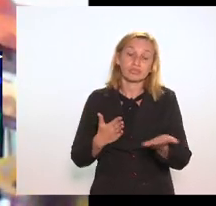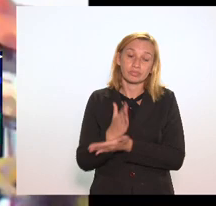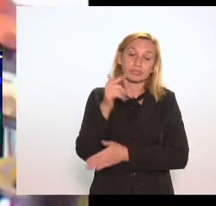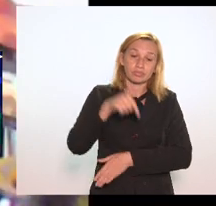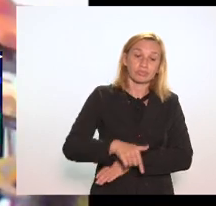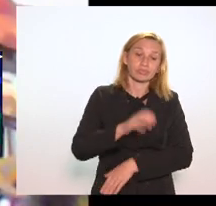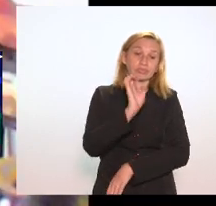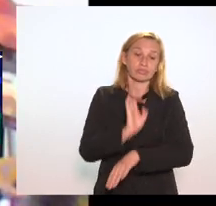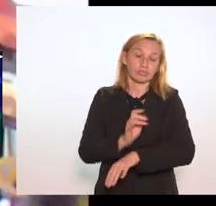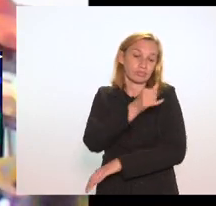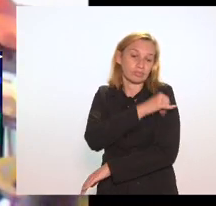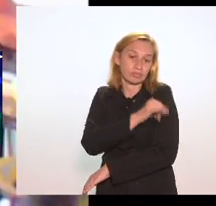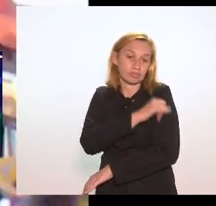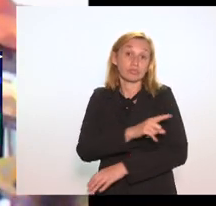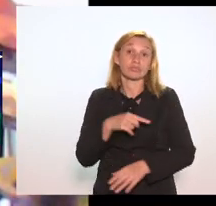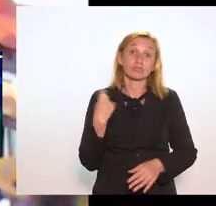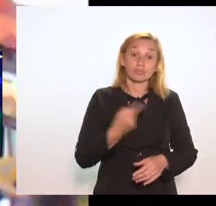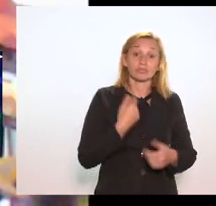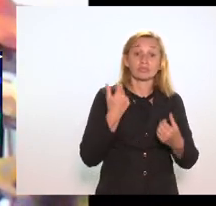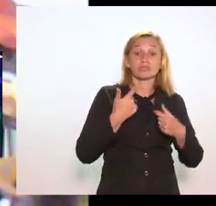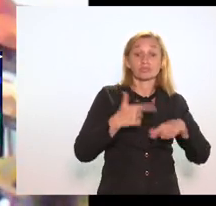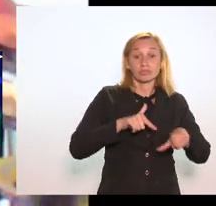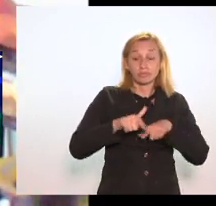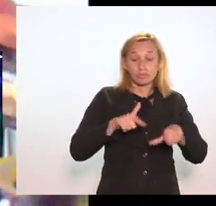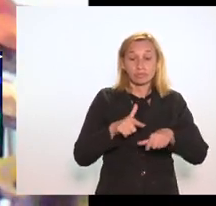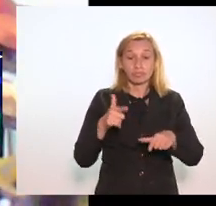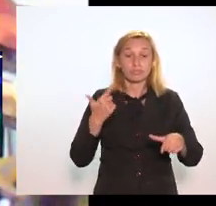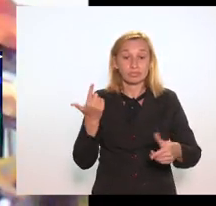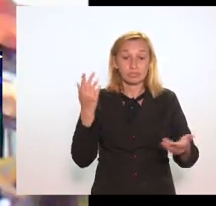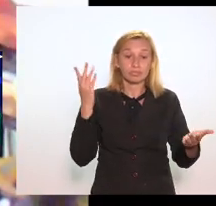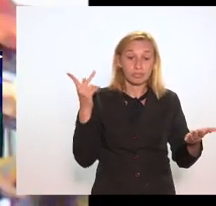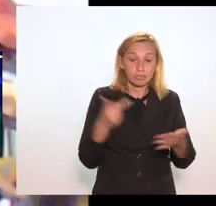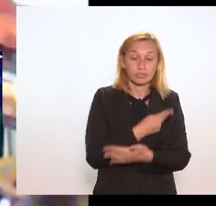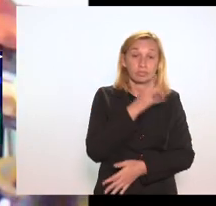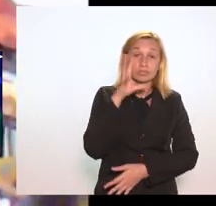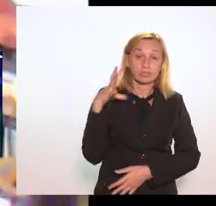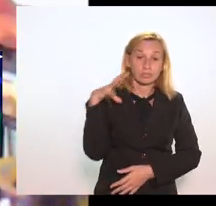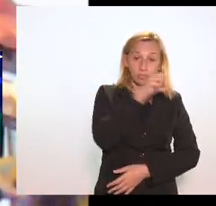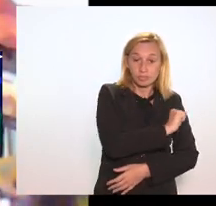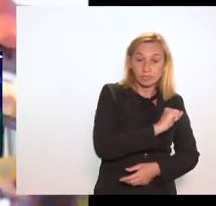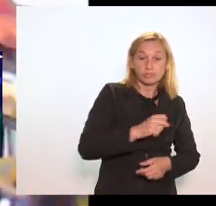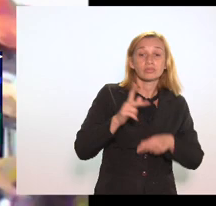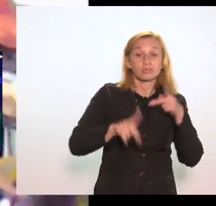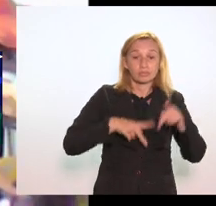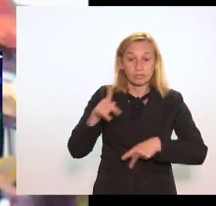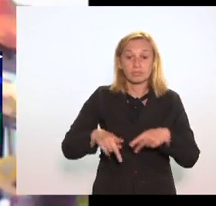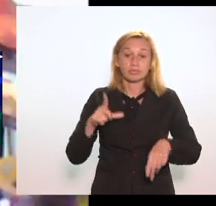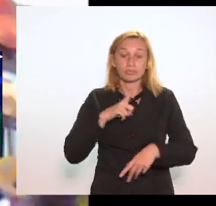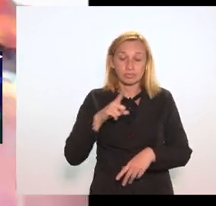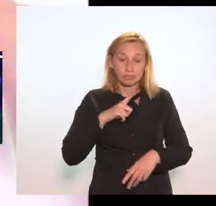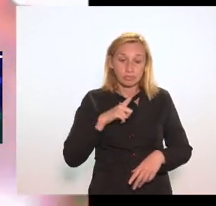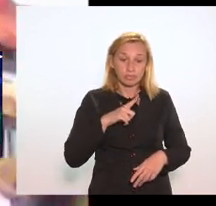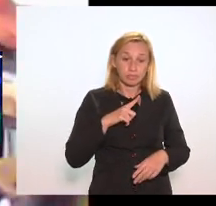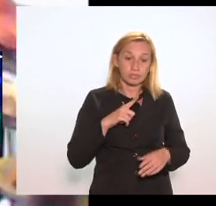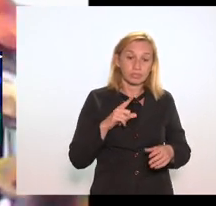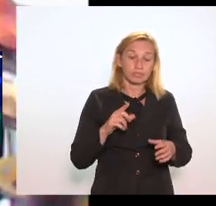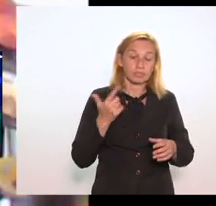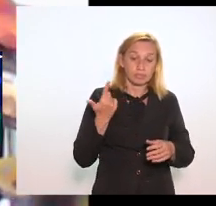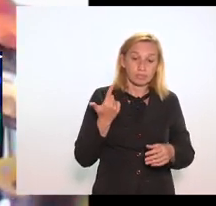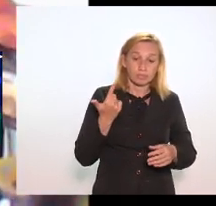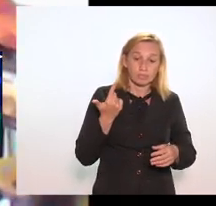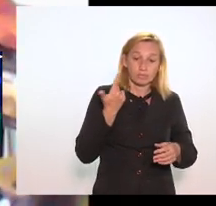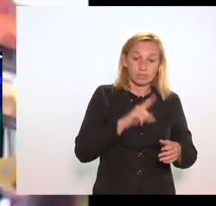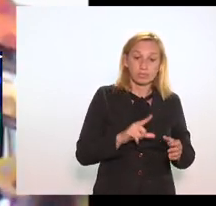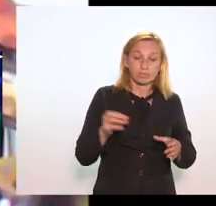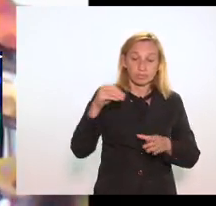aqui no ES nós temos que trabalhar para que ele seja viabilizado o imediatamente para que a população tenha condições de ficar em casa sem passar fome